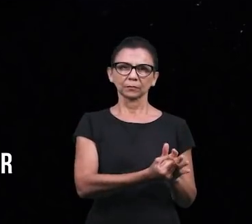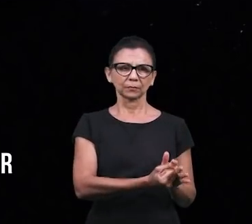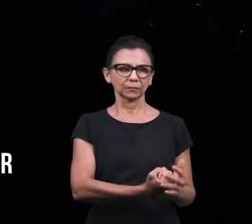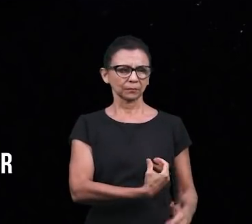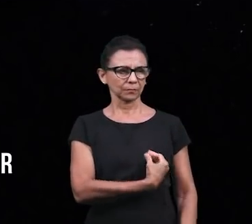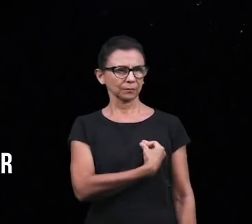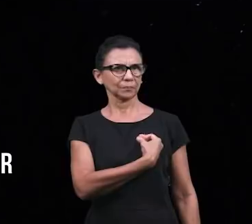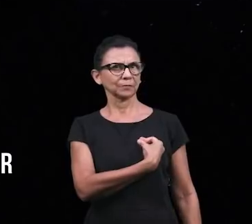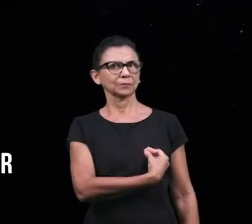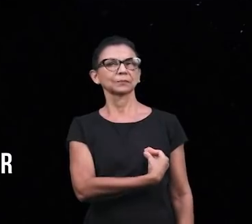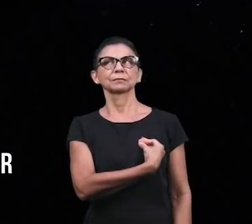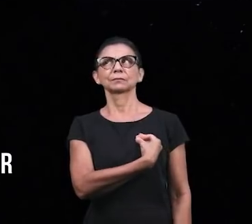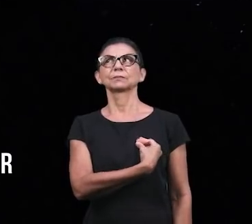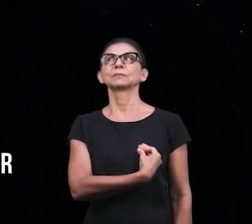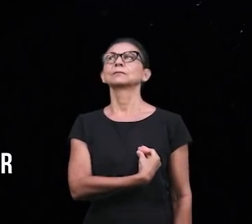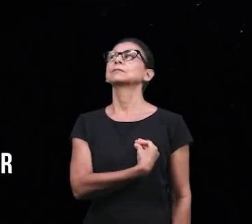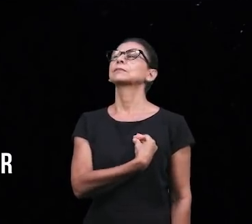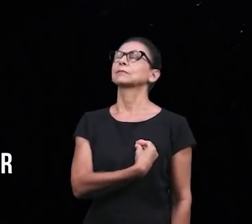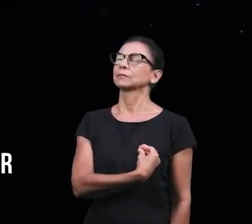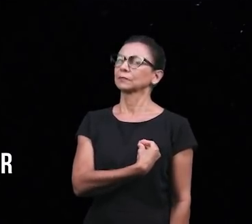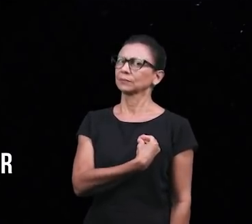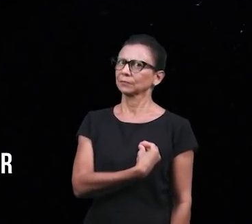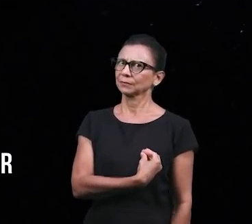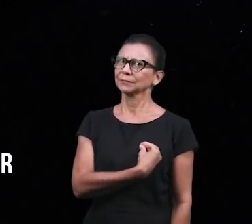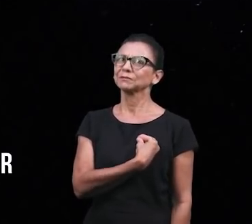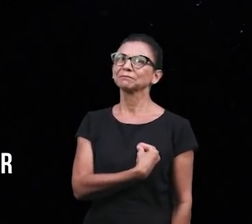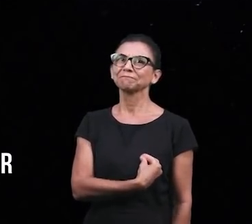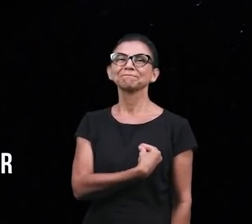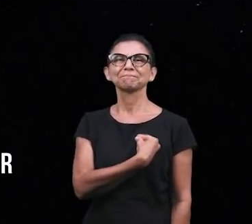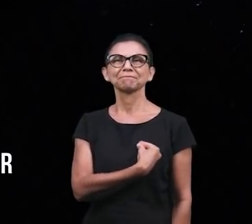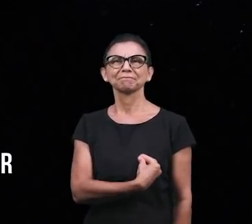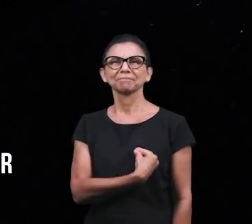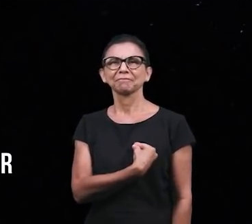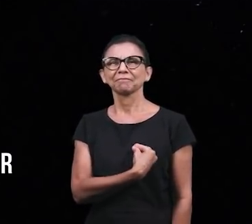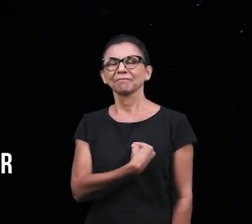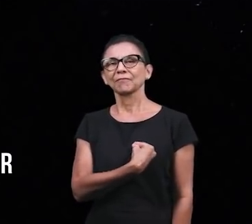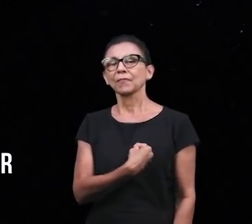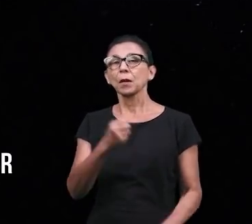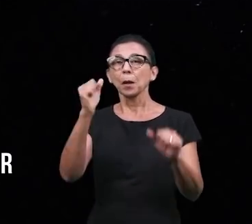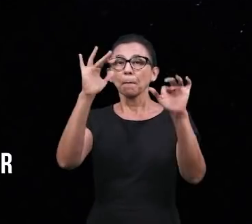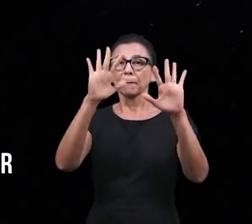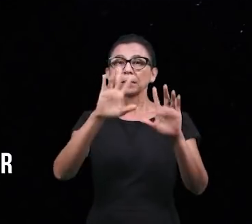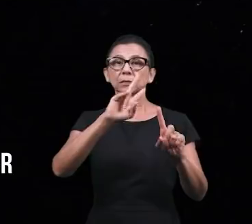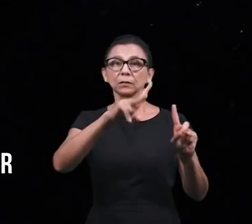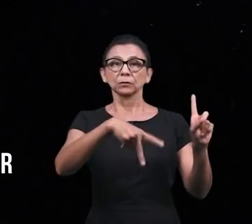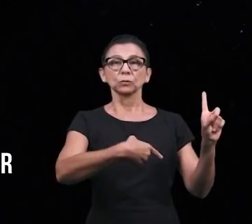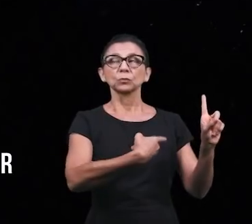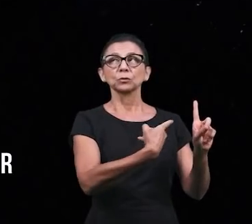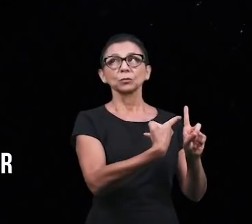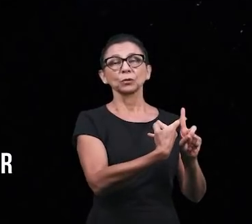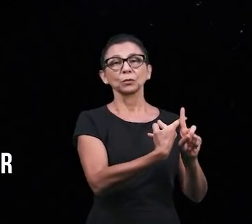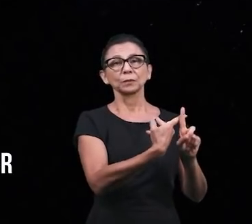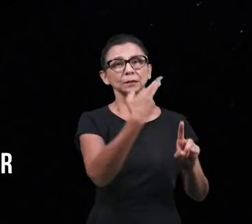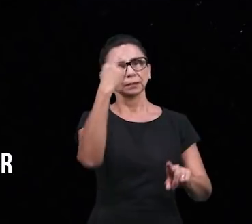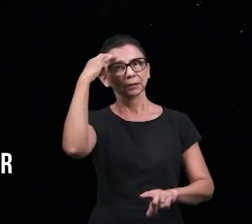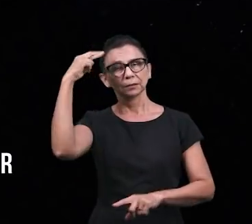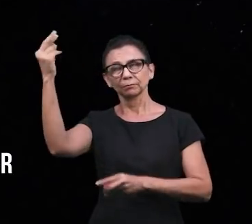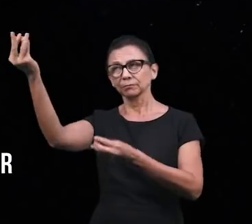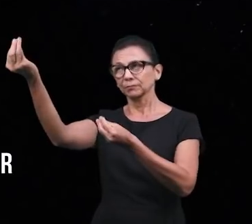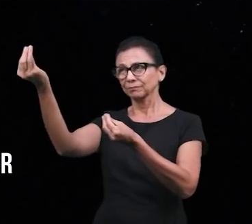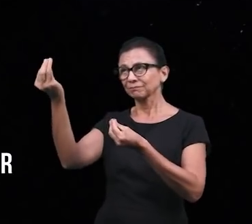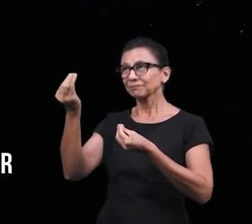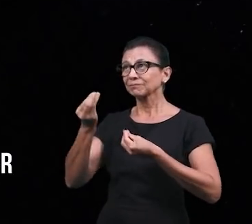sobre mim, porção dobrada, ó Senhor, me